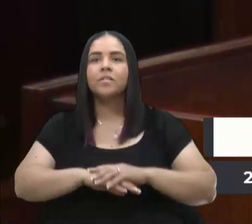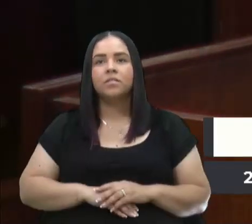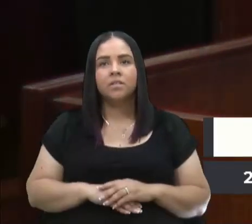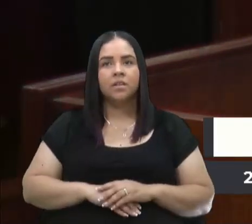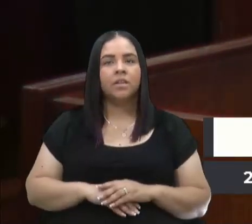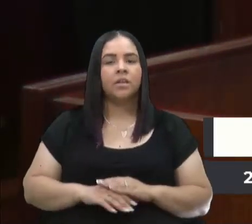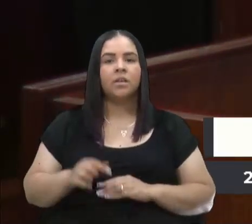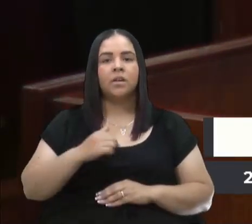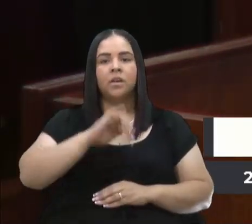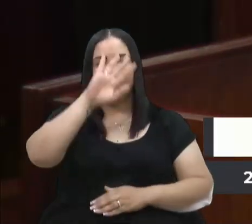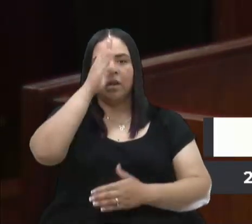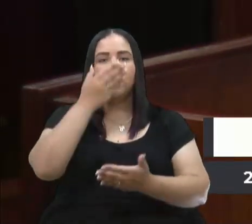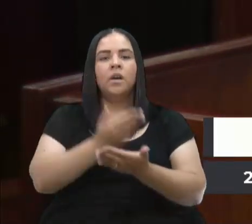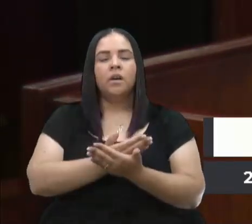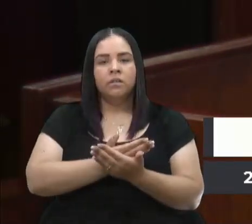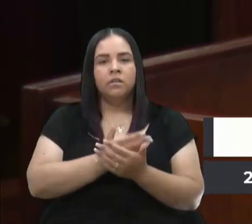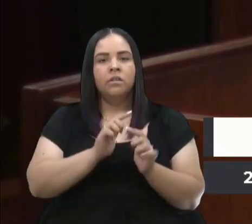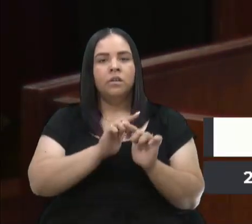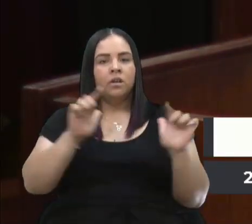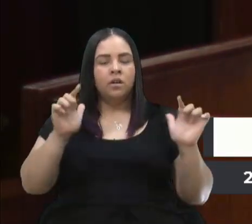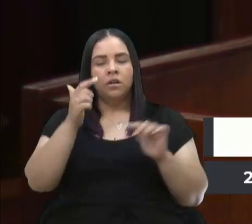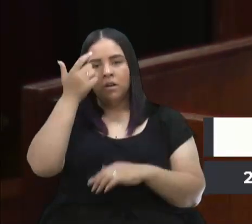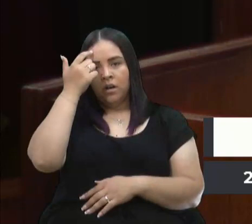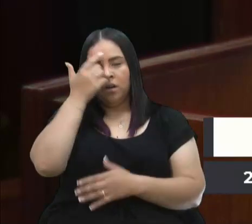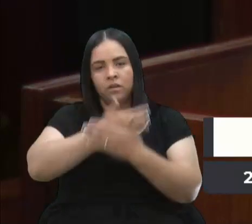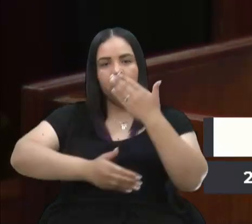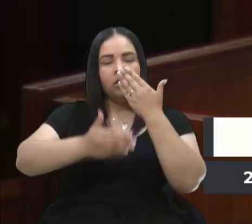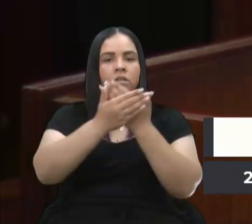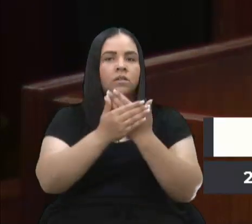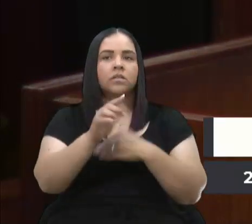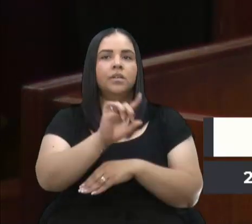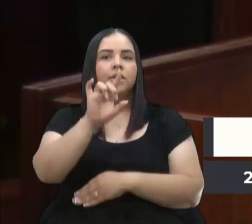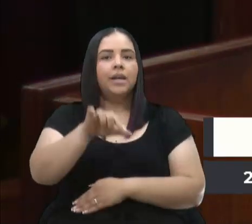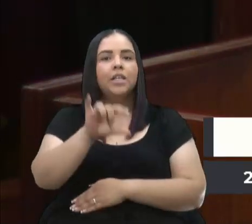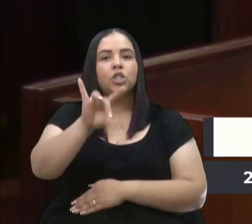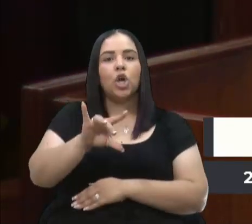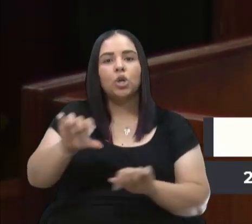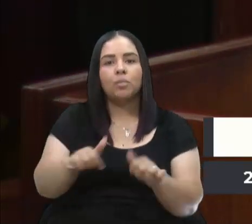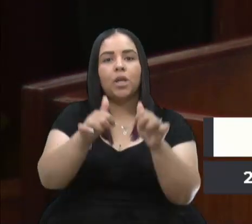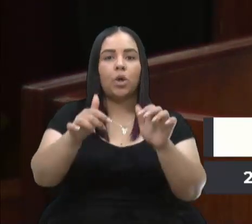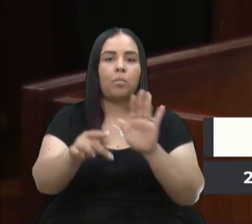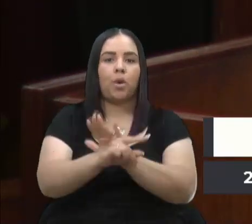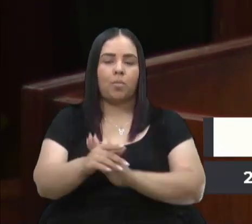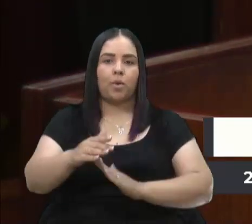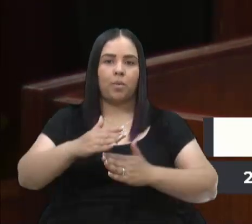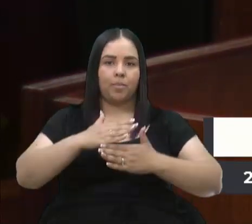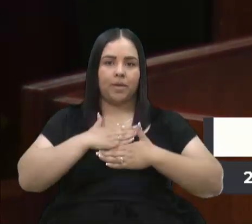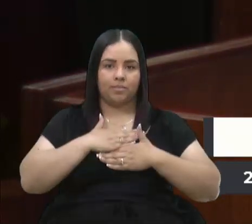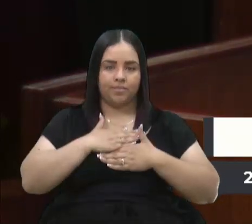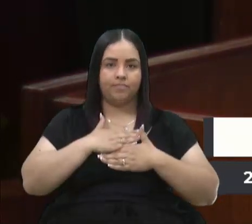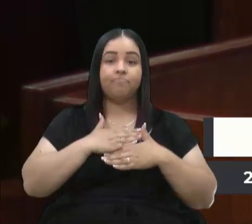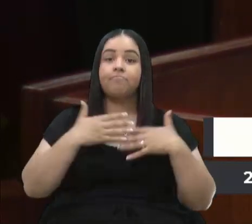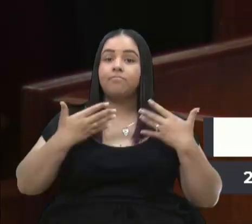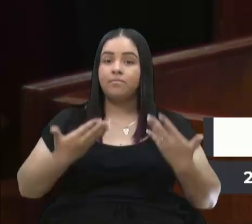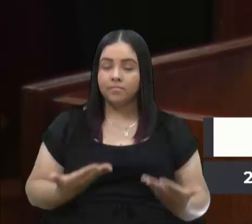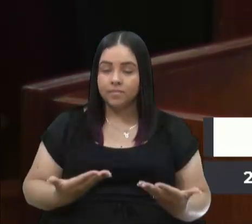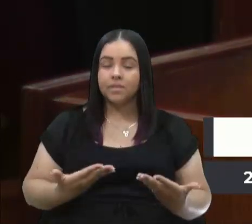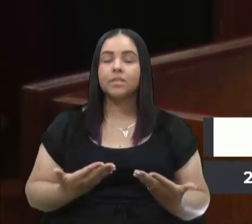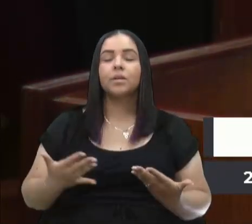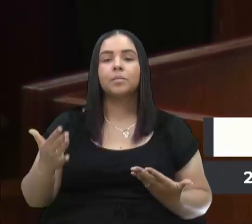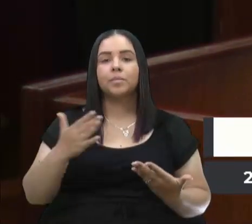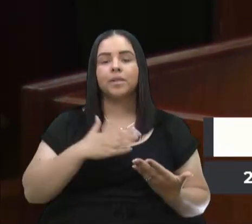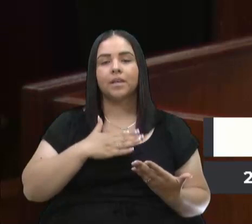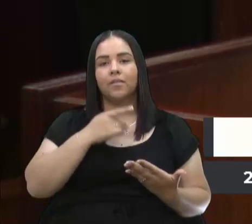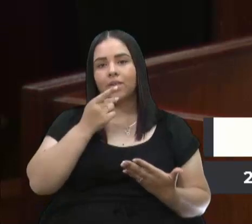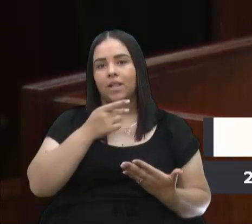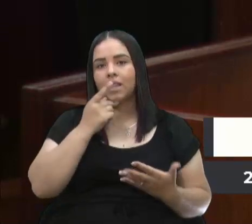e acredito que a maioria pensa na coletividade e não apenas no melhor para si. Mas eu preciso deixar a minha